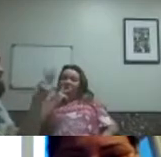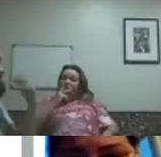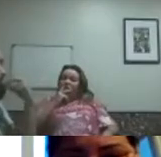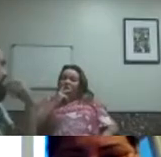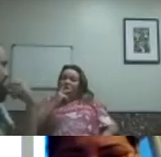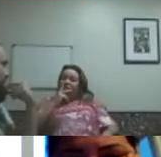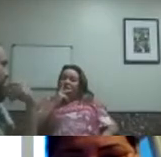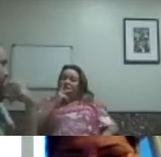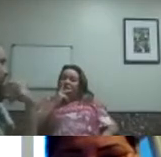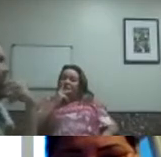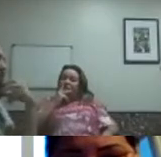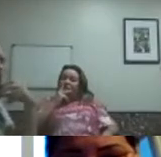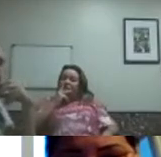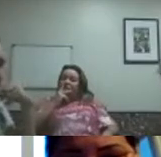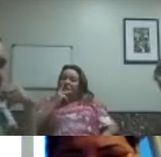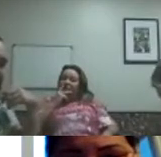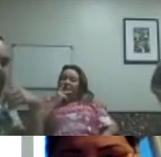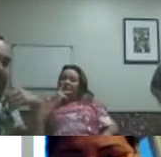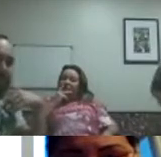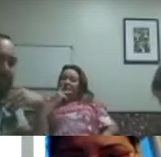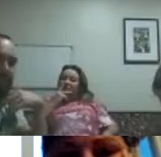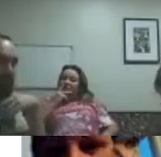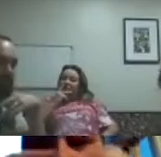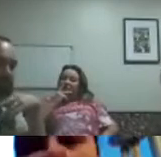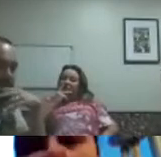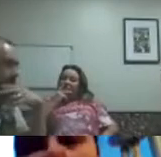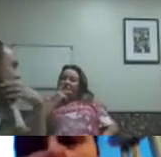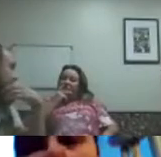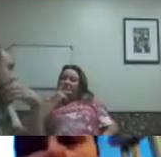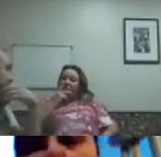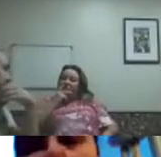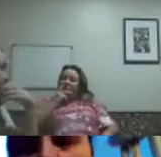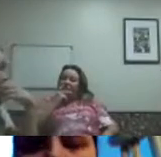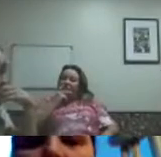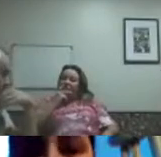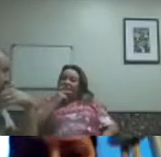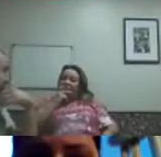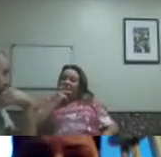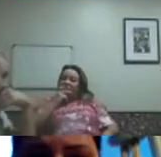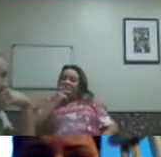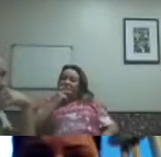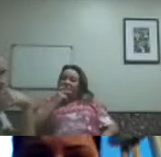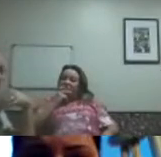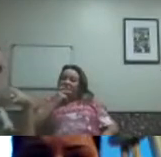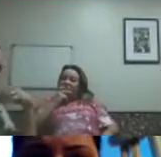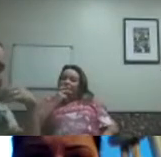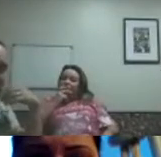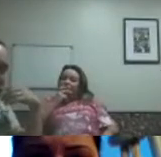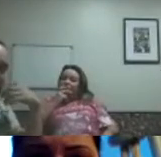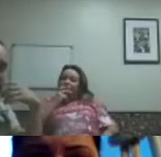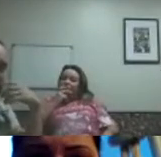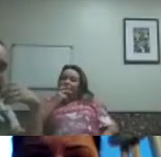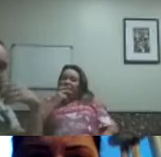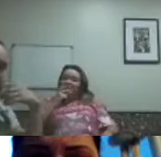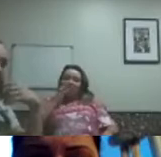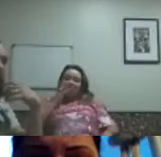dirigida pelo nosso secretário-geral da OAB de Santa Catarina, o doutor Eduardo Mello e Souza, aqui representando o nosso presidente, doutor